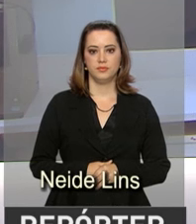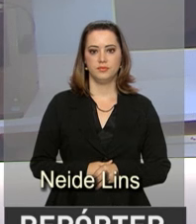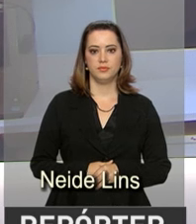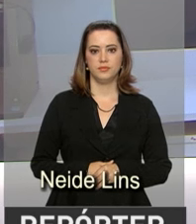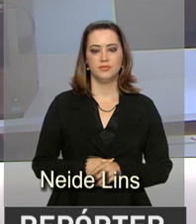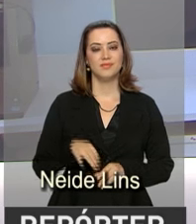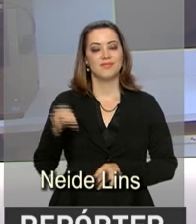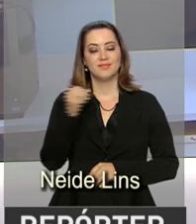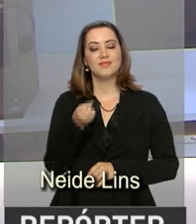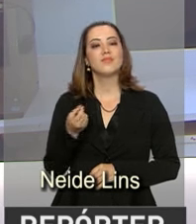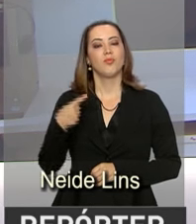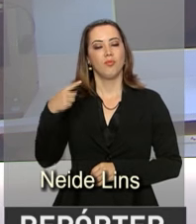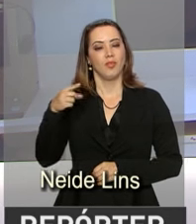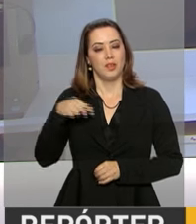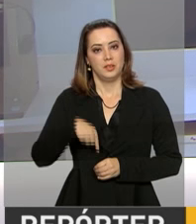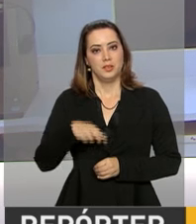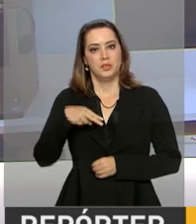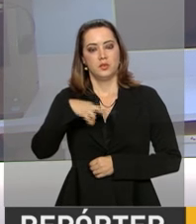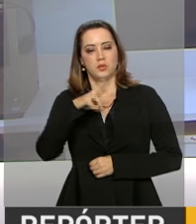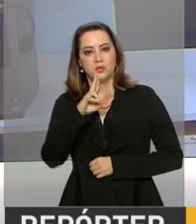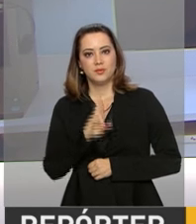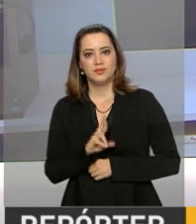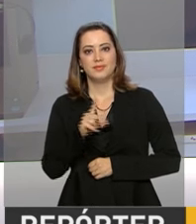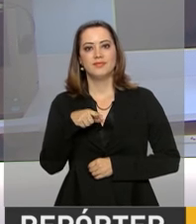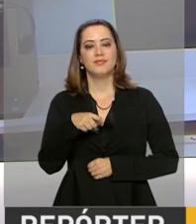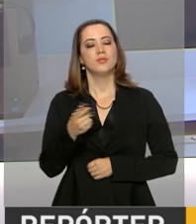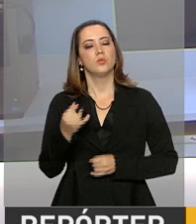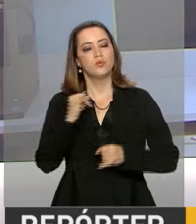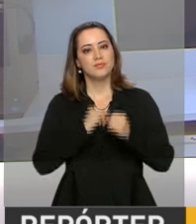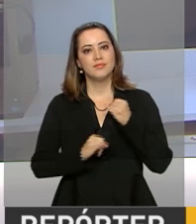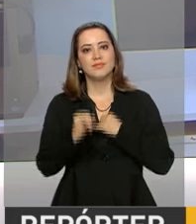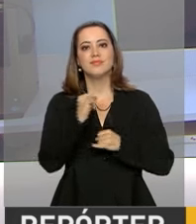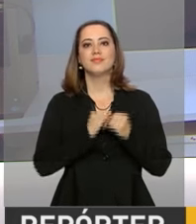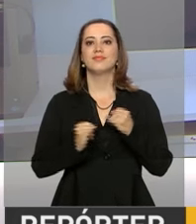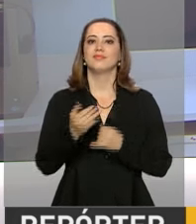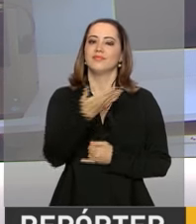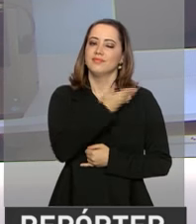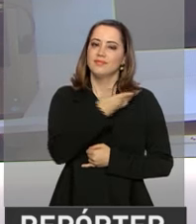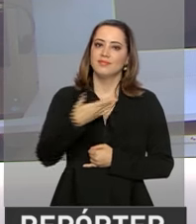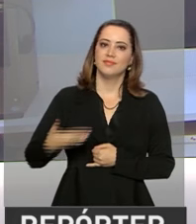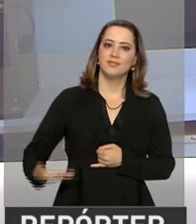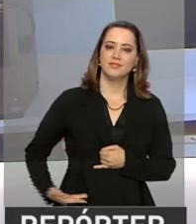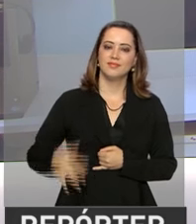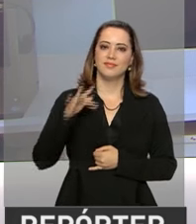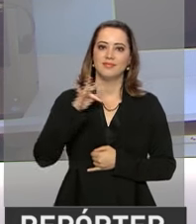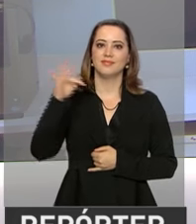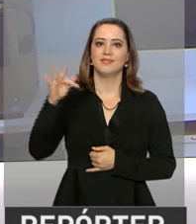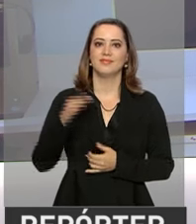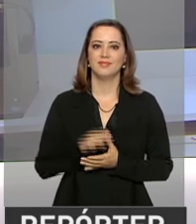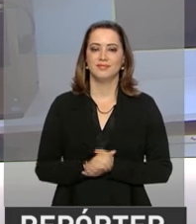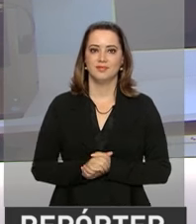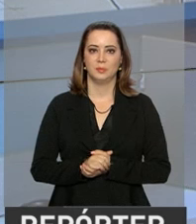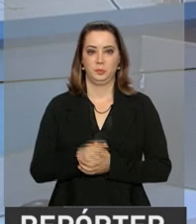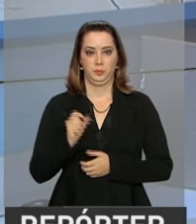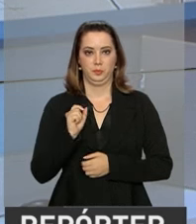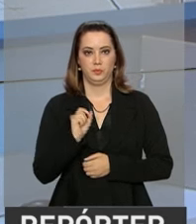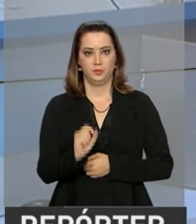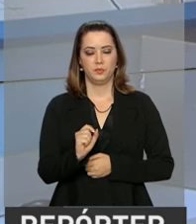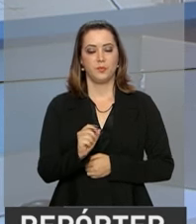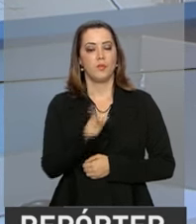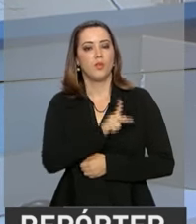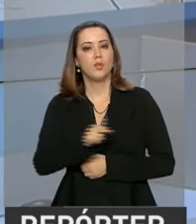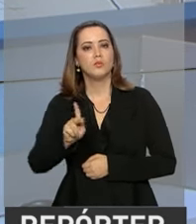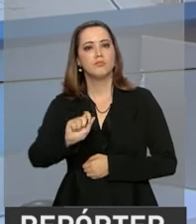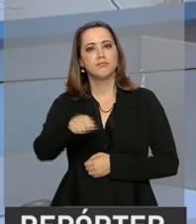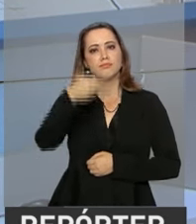Olá, está no ar mais uma edição do Repórter NBR, trazendo para você as notícias do governo federal.